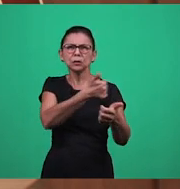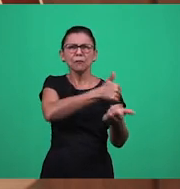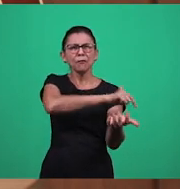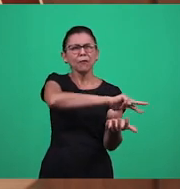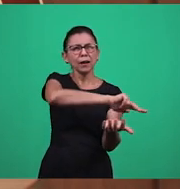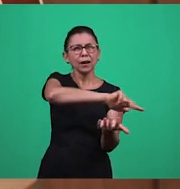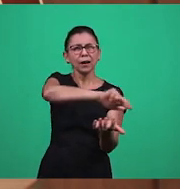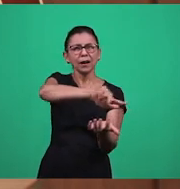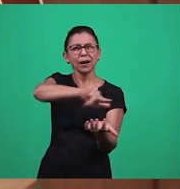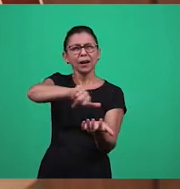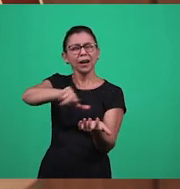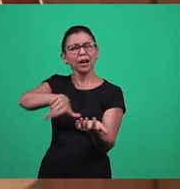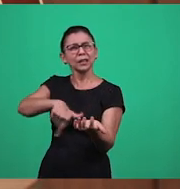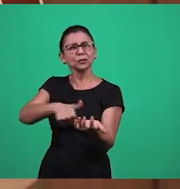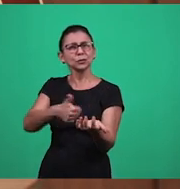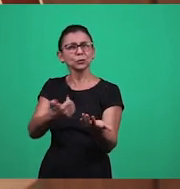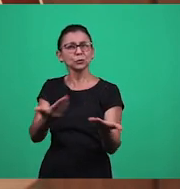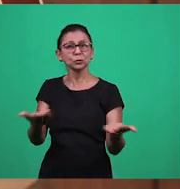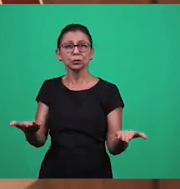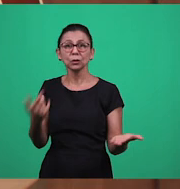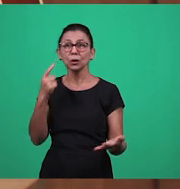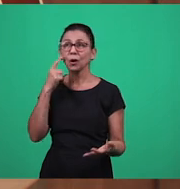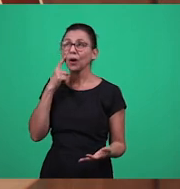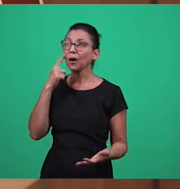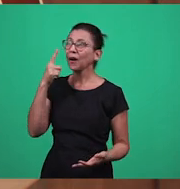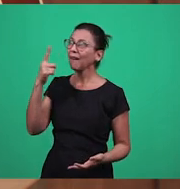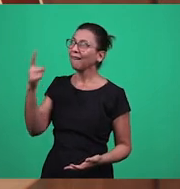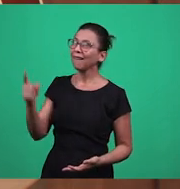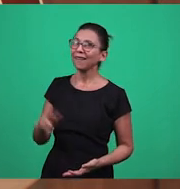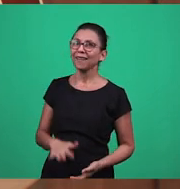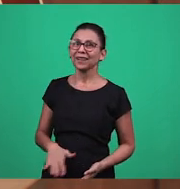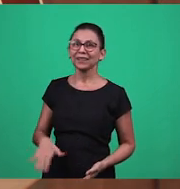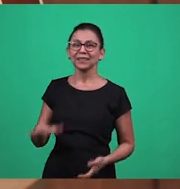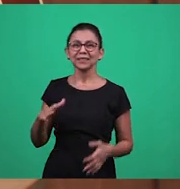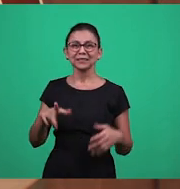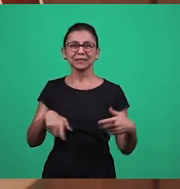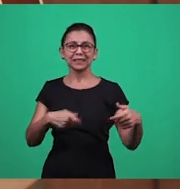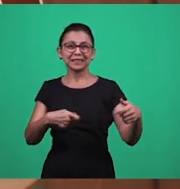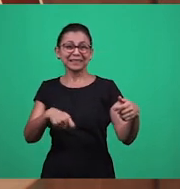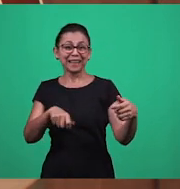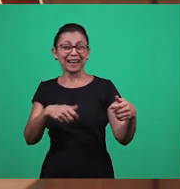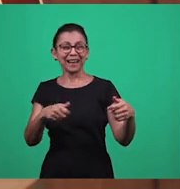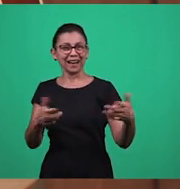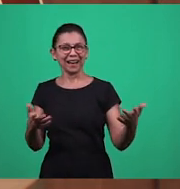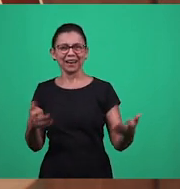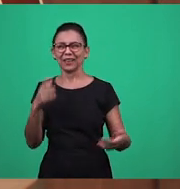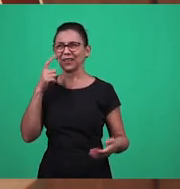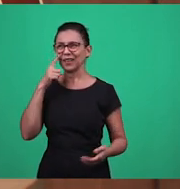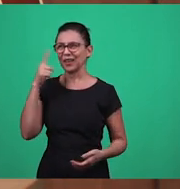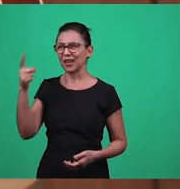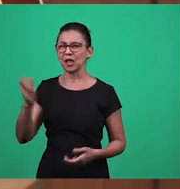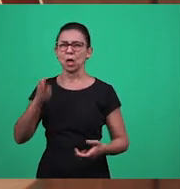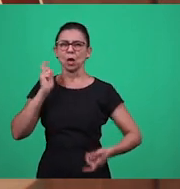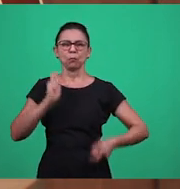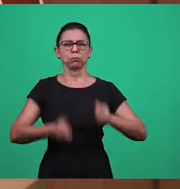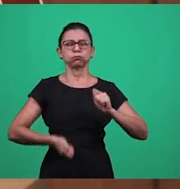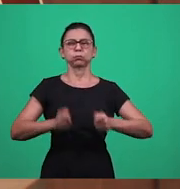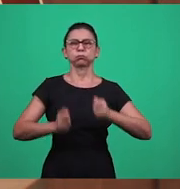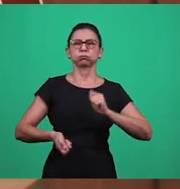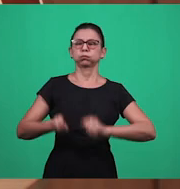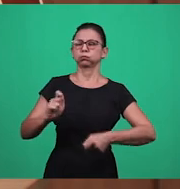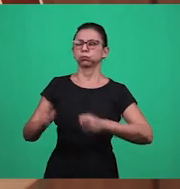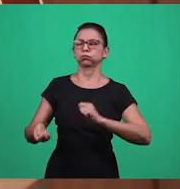muitos outros instrumentos. Olha as crianças tocando. Olha,